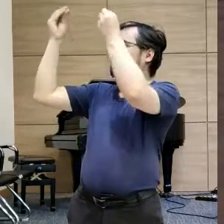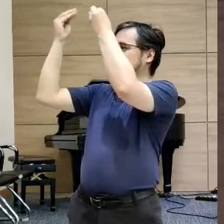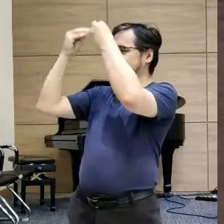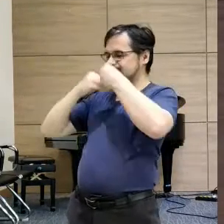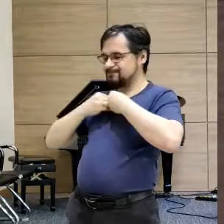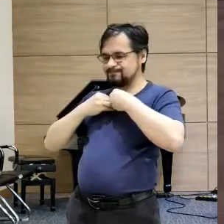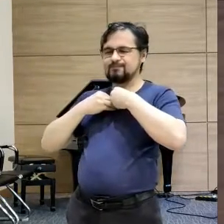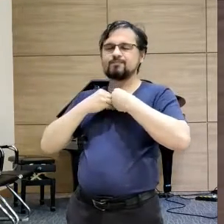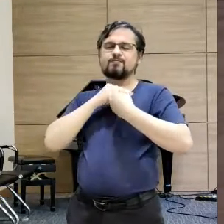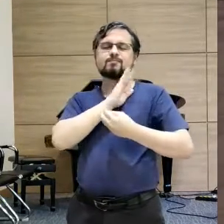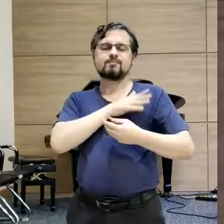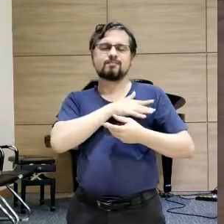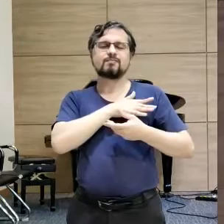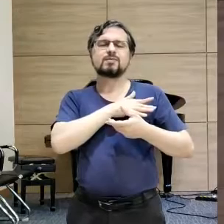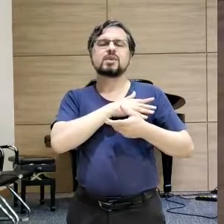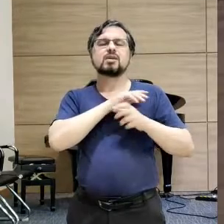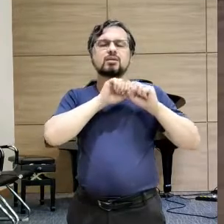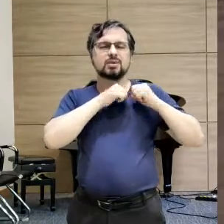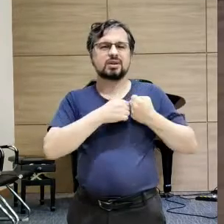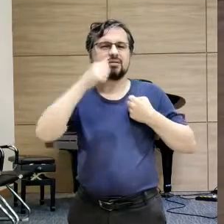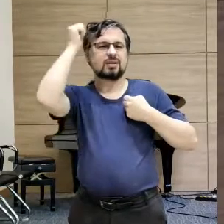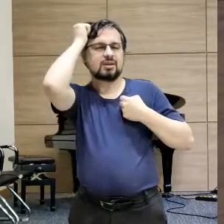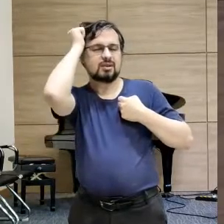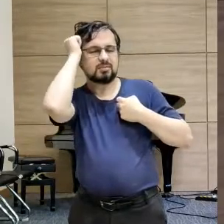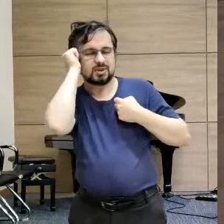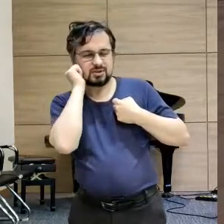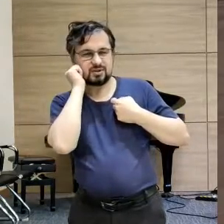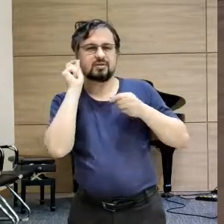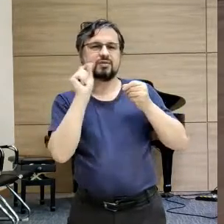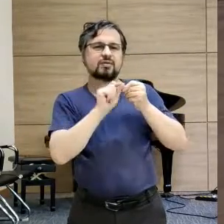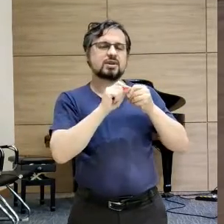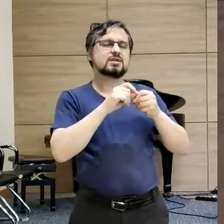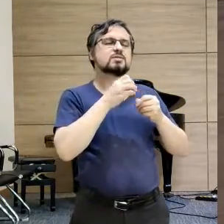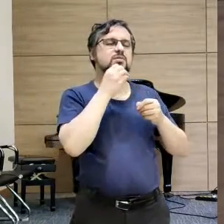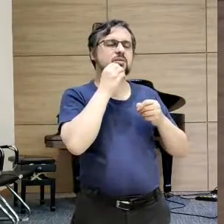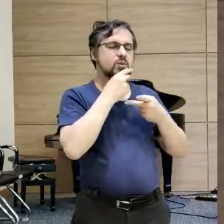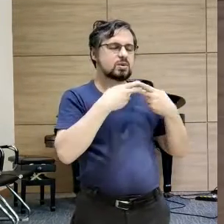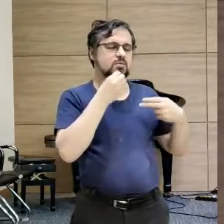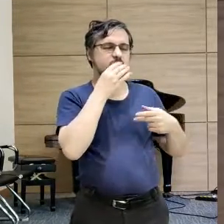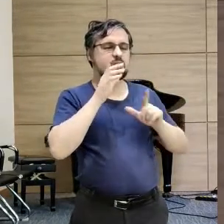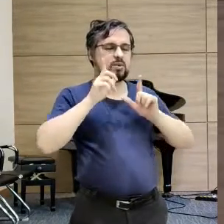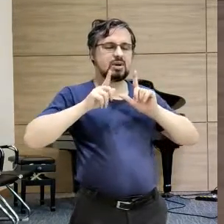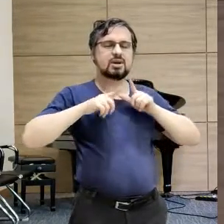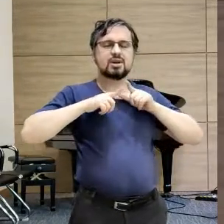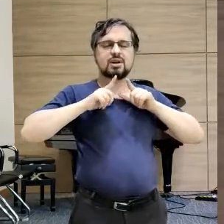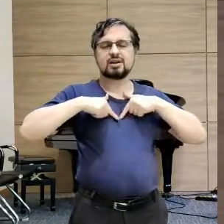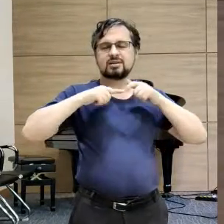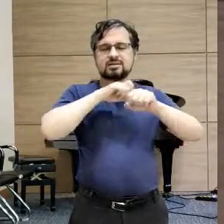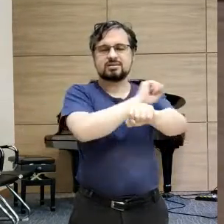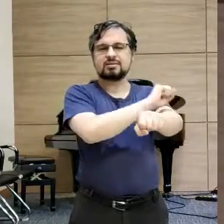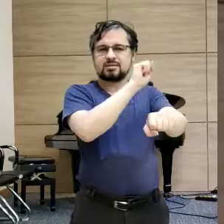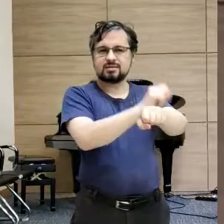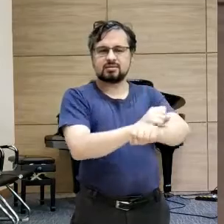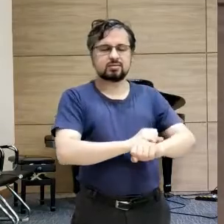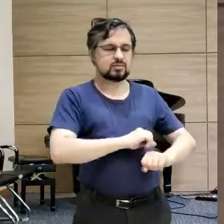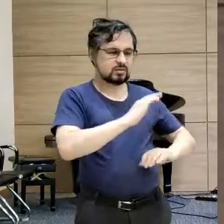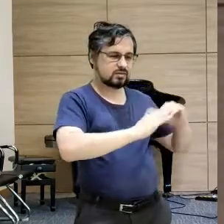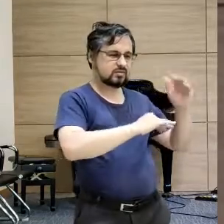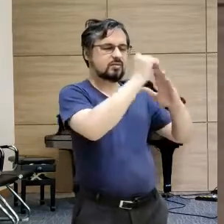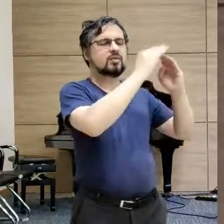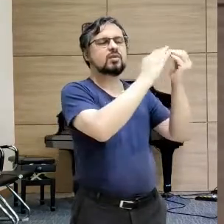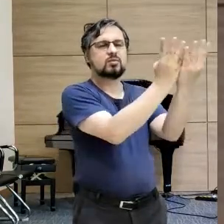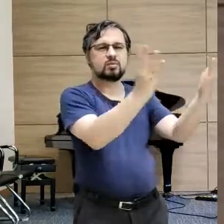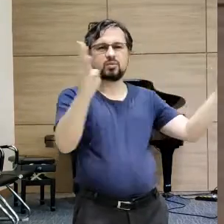e arrependido. Faze o bem a Sião, segundo a sua vontade, edifica os muros de Jerusalém, então